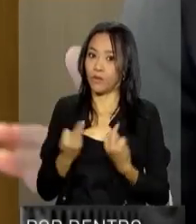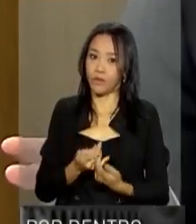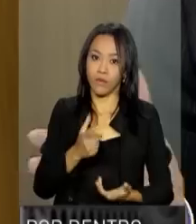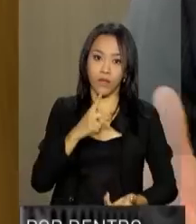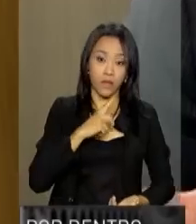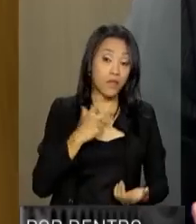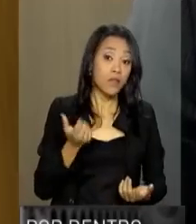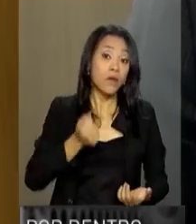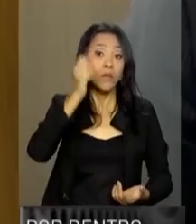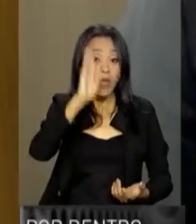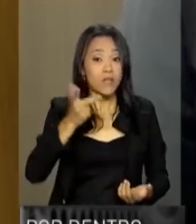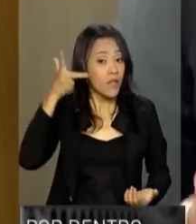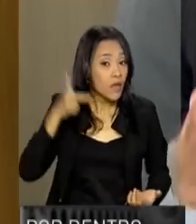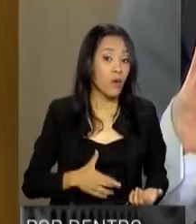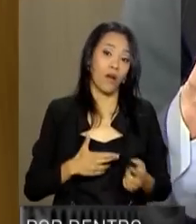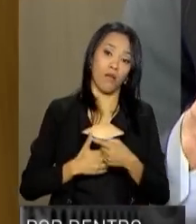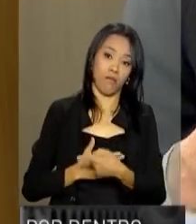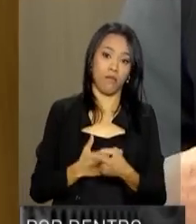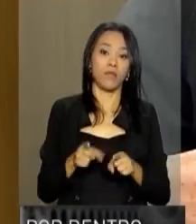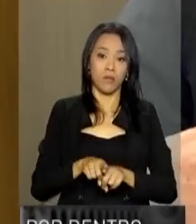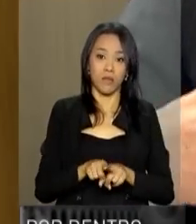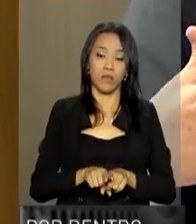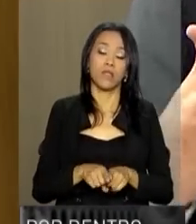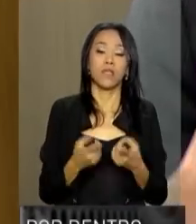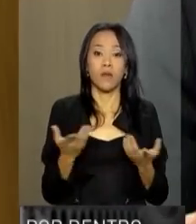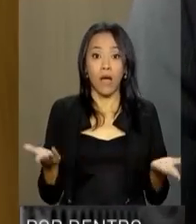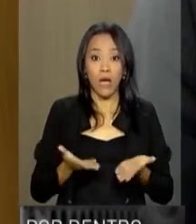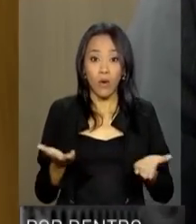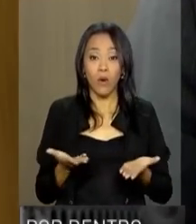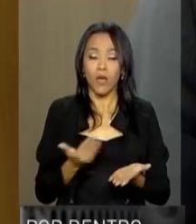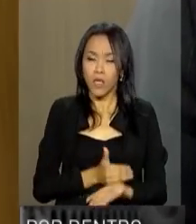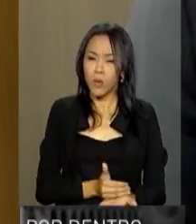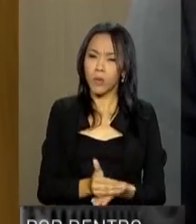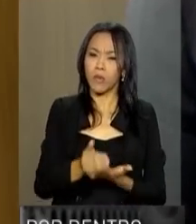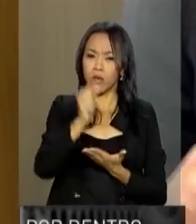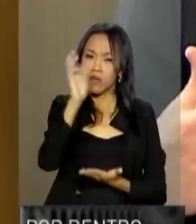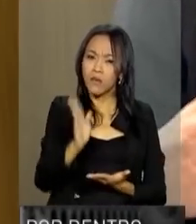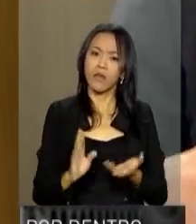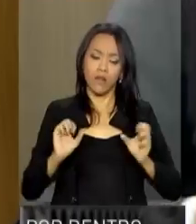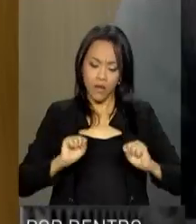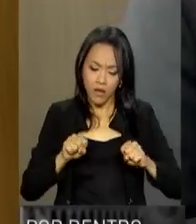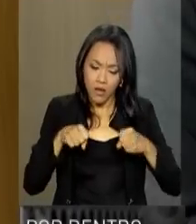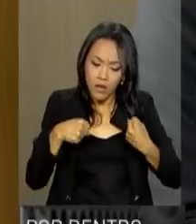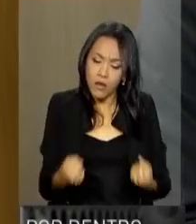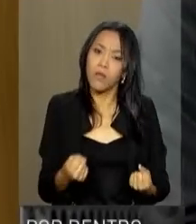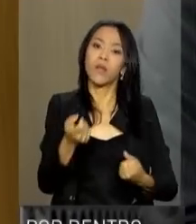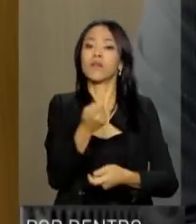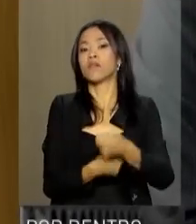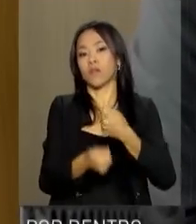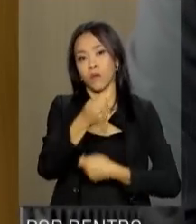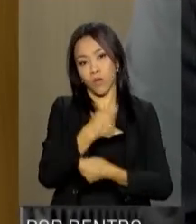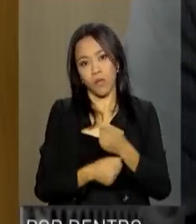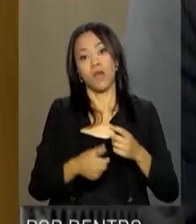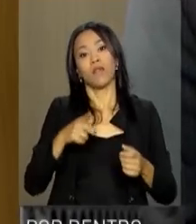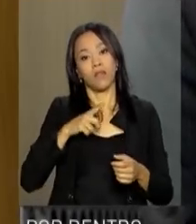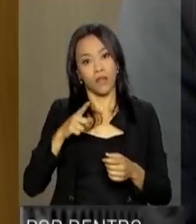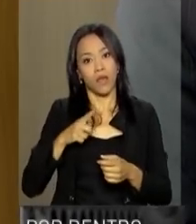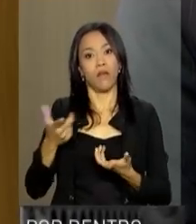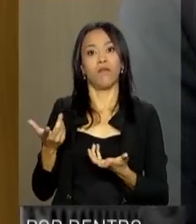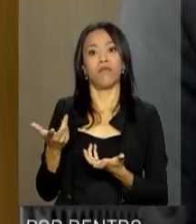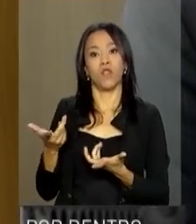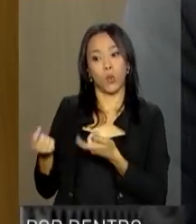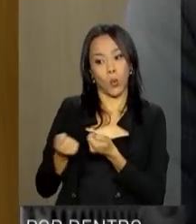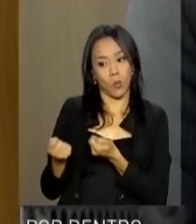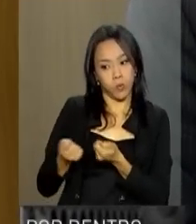o brasil estava nesta situação então agora começam a recuperação da economia é hoje contingenciamento em função da